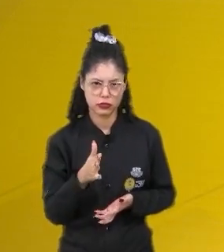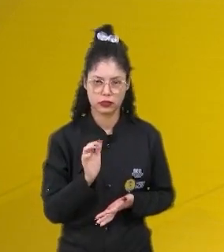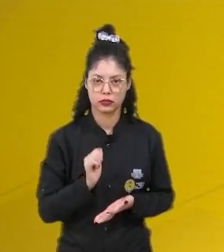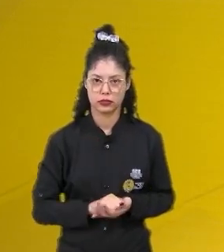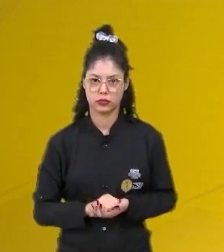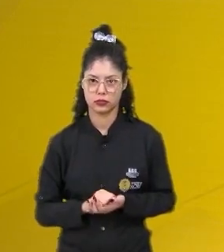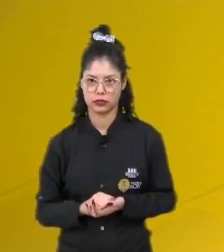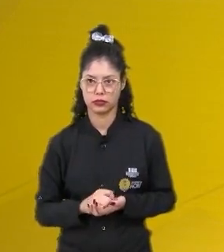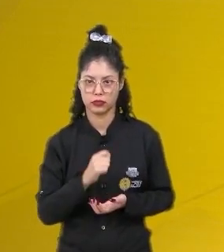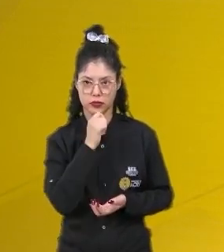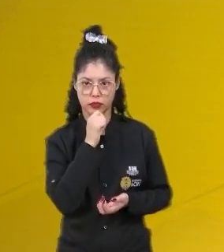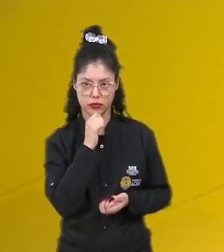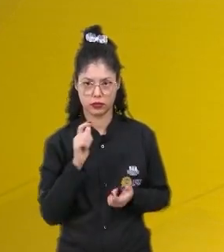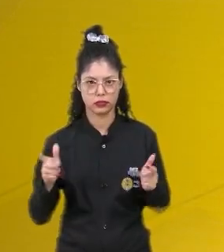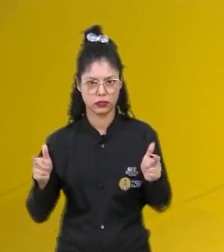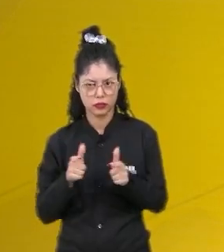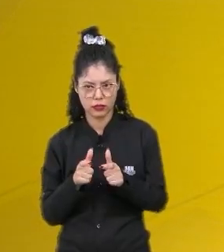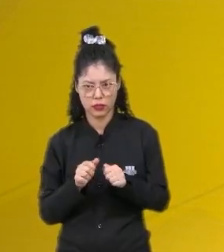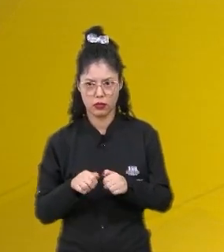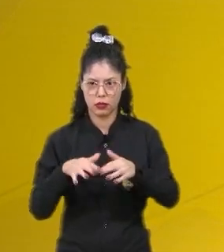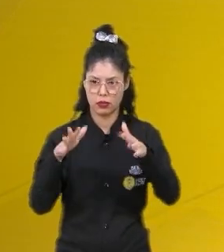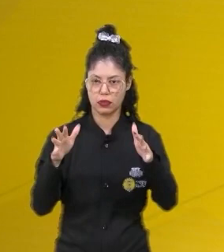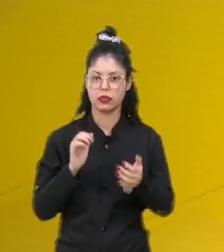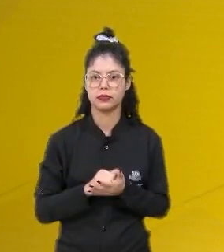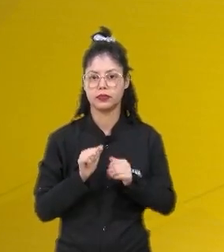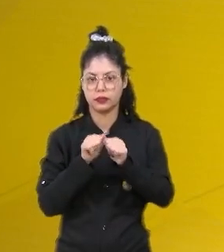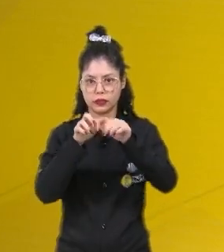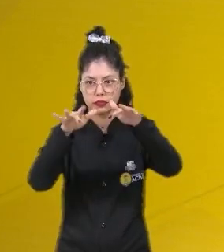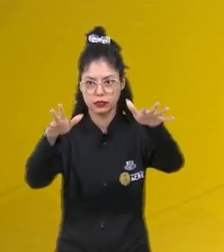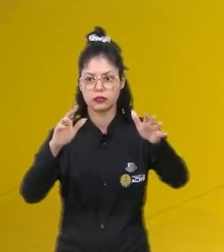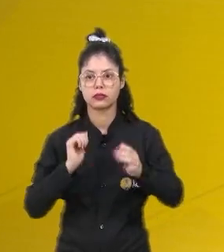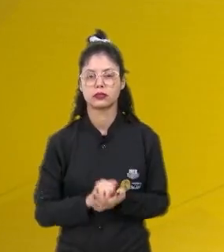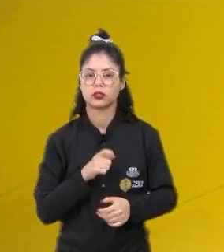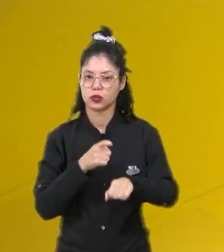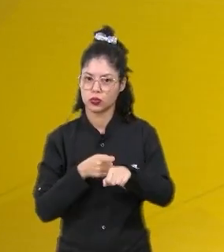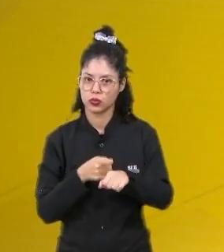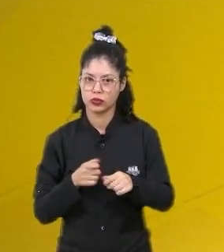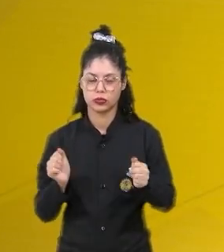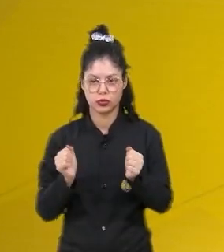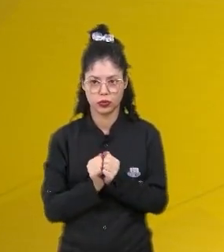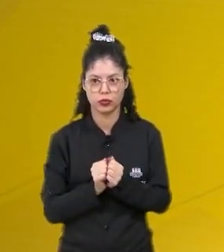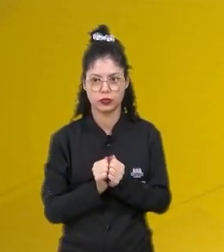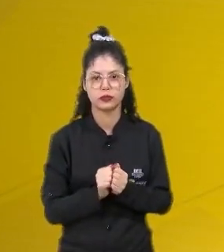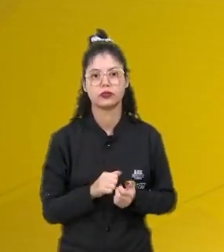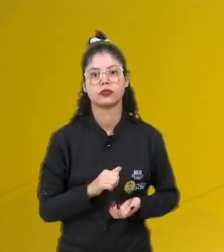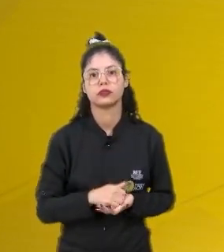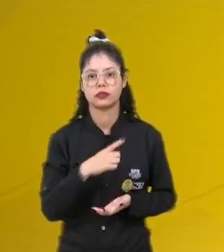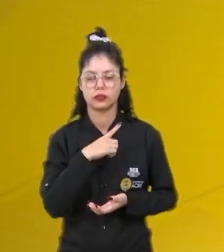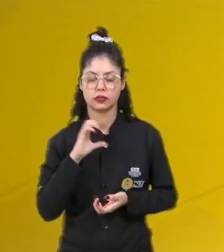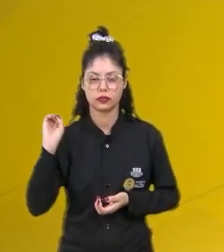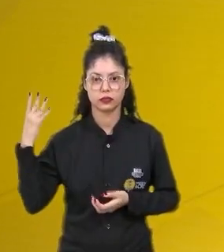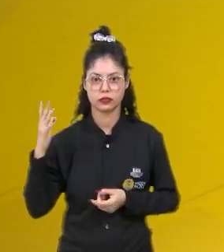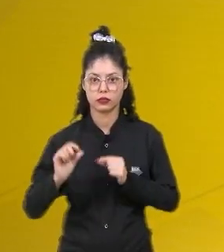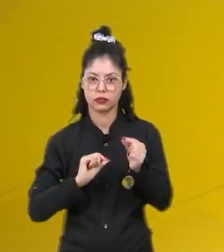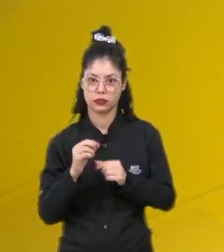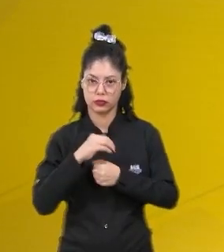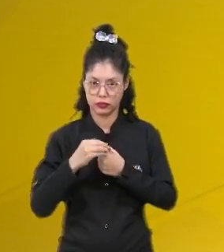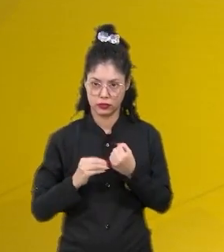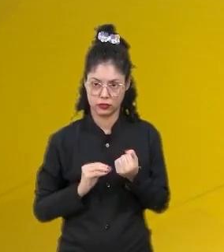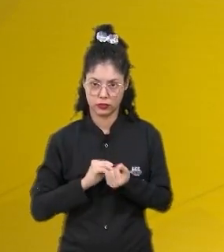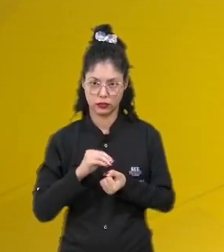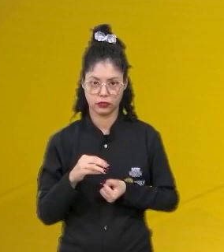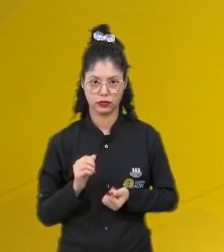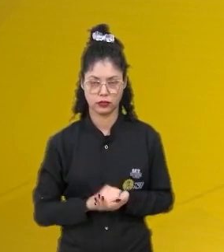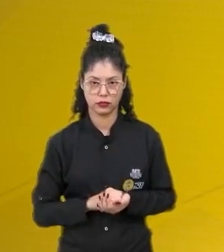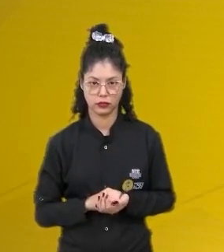né? Um pouco amontoada, mais um pouco espalhada. E no sólido, elas são bem juntinhas. Nesse caso, quanto mais juntas as moléculas, mais